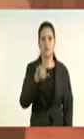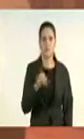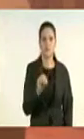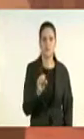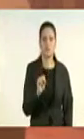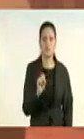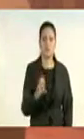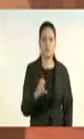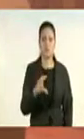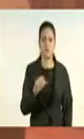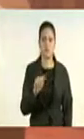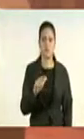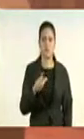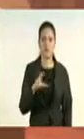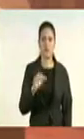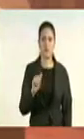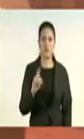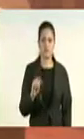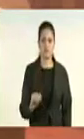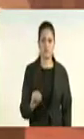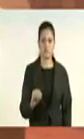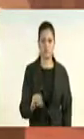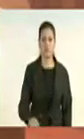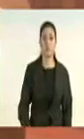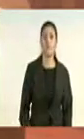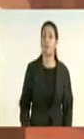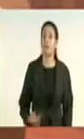Adriano Sarney. Ainda que,